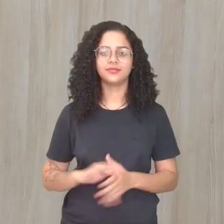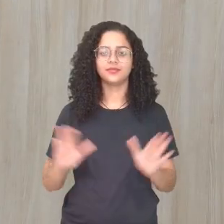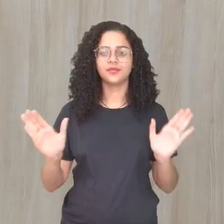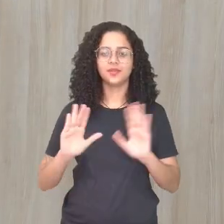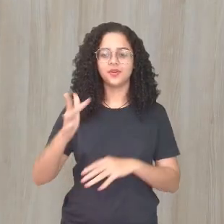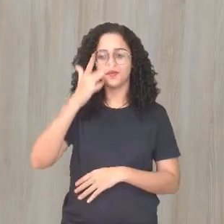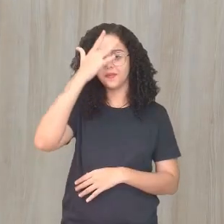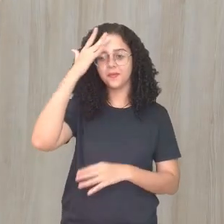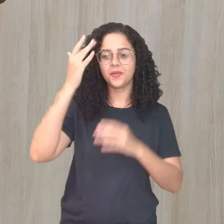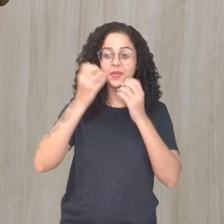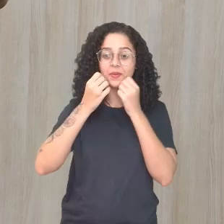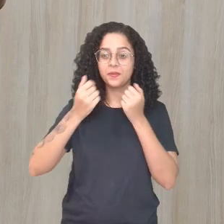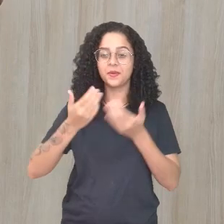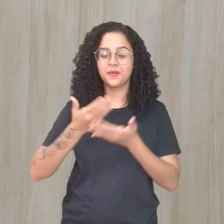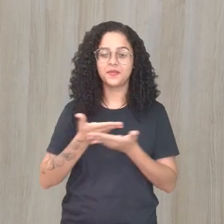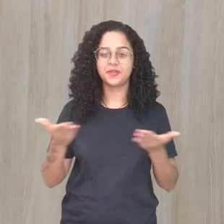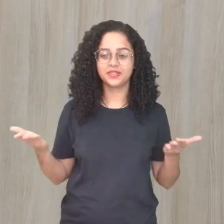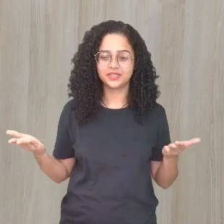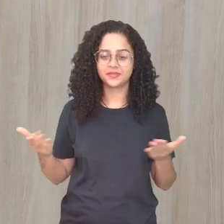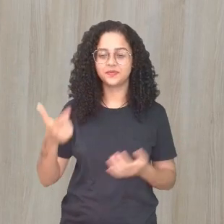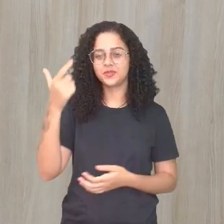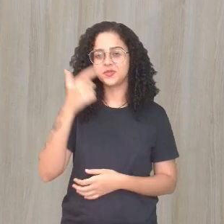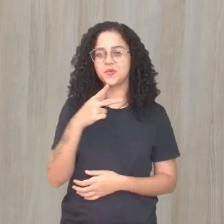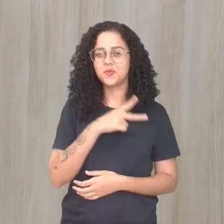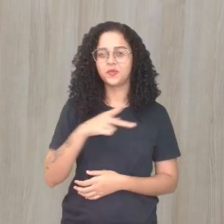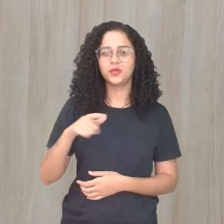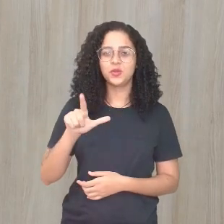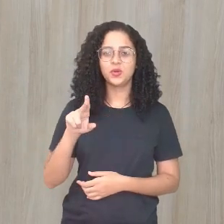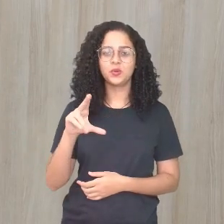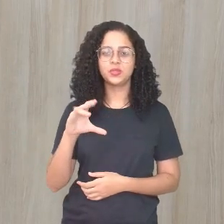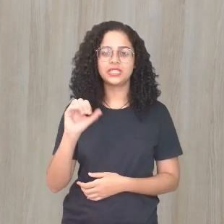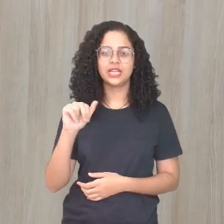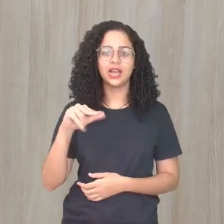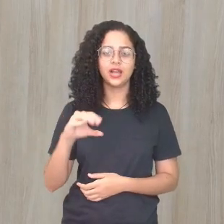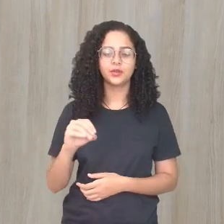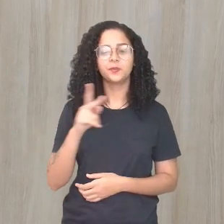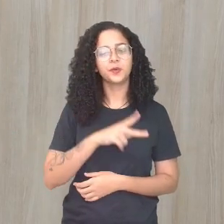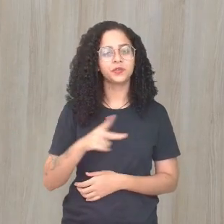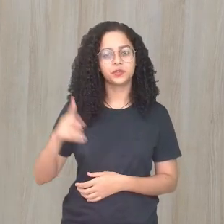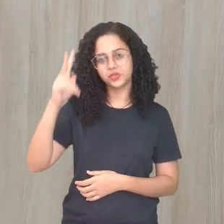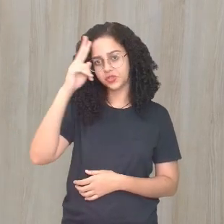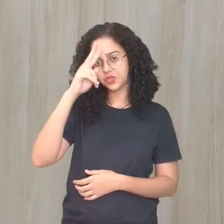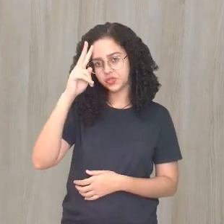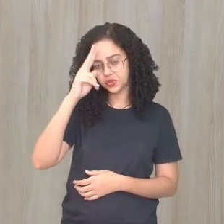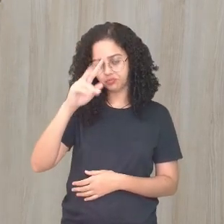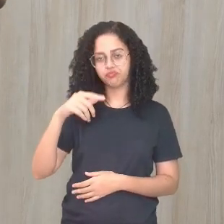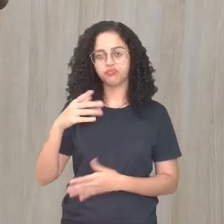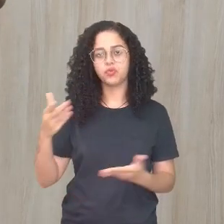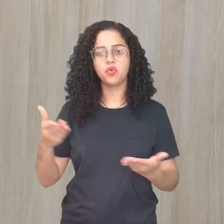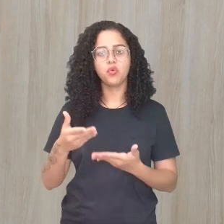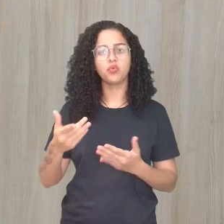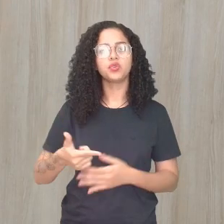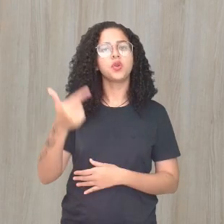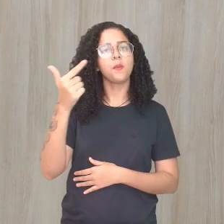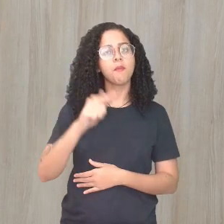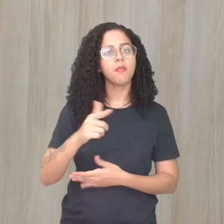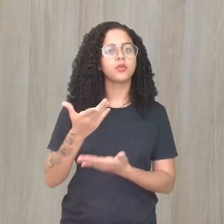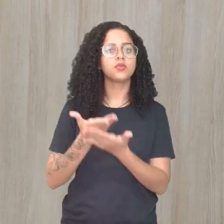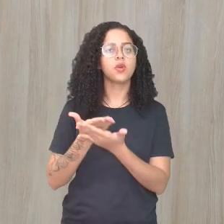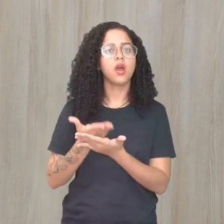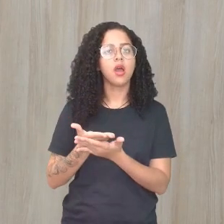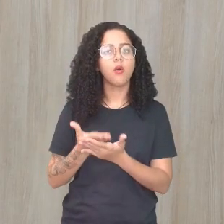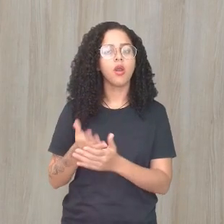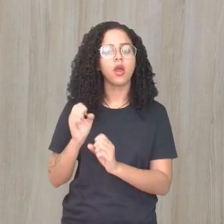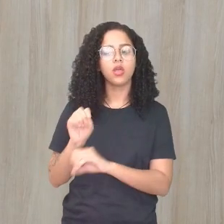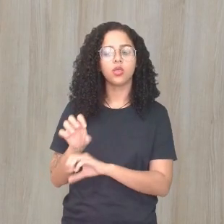Olá pessoal, tudo bom com vocês? Eu sou o professor Luciano Júnior, professor de História. Nós vamos para mais uma aula